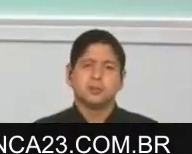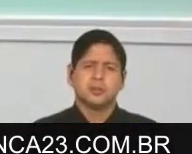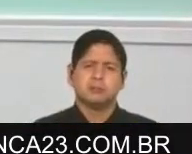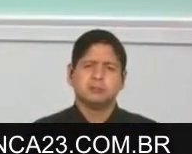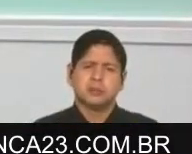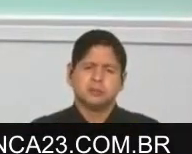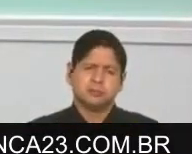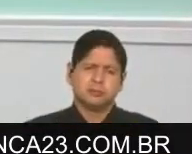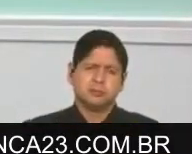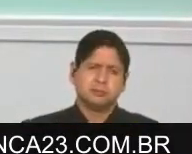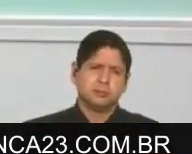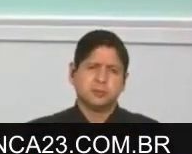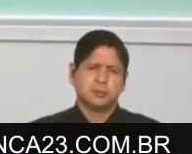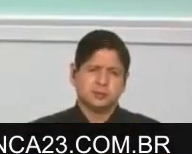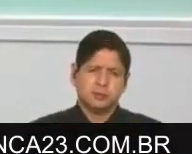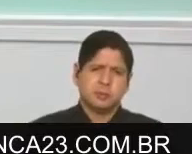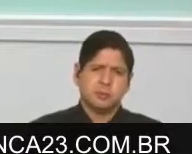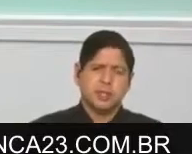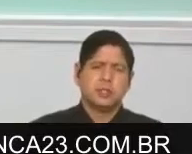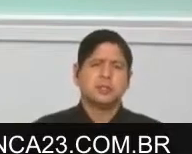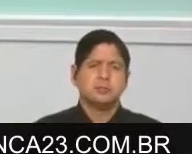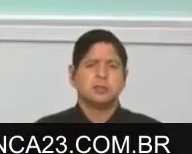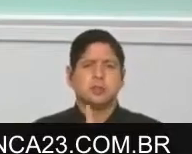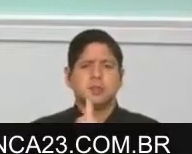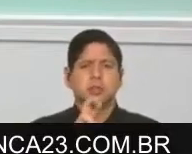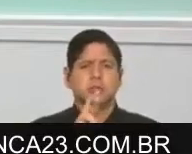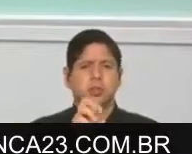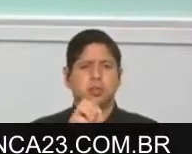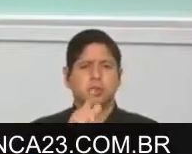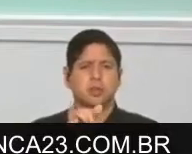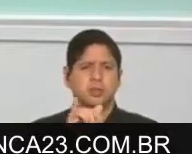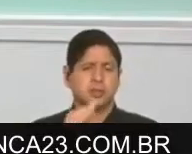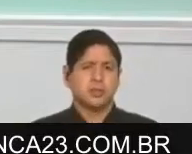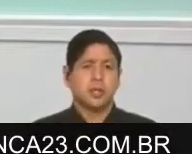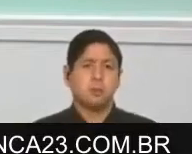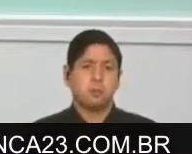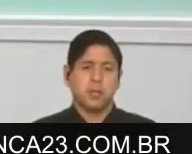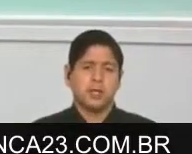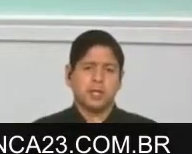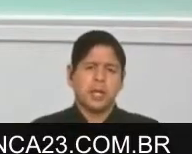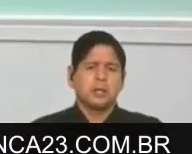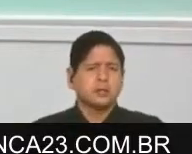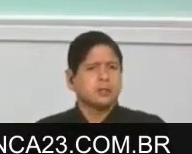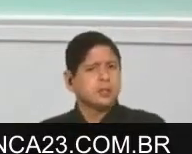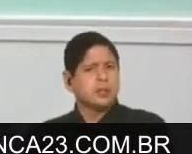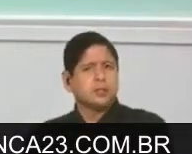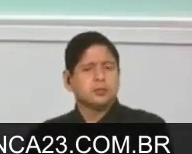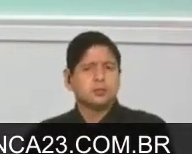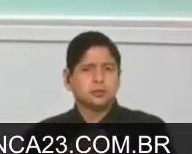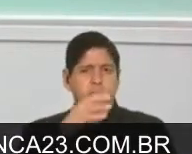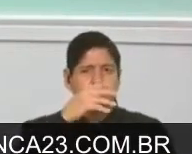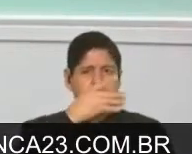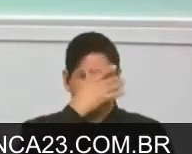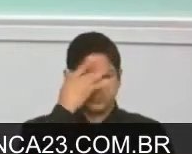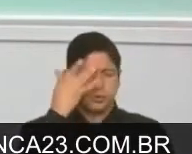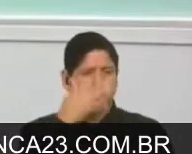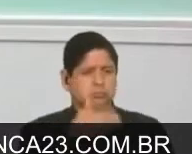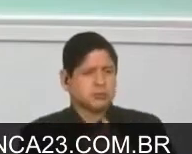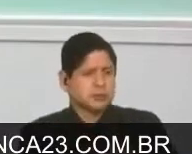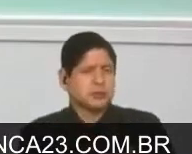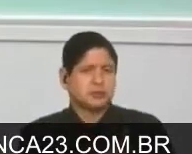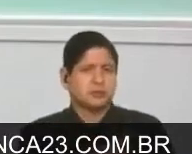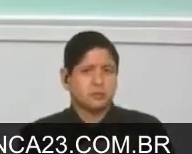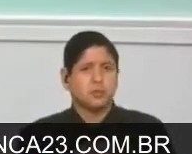grande variedade de farmácias e drogarias, então aumenta o ponto de acesso do paciente, que muitas vezes sai